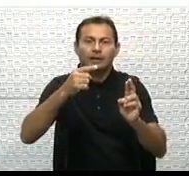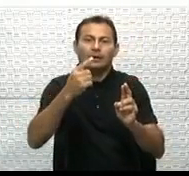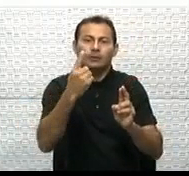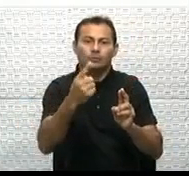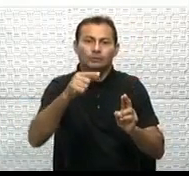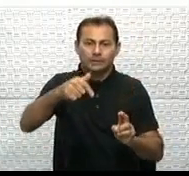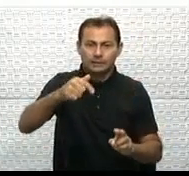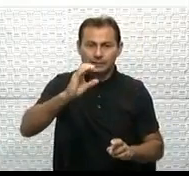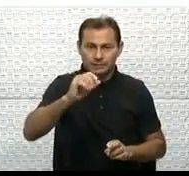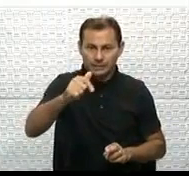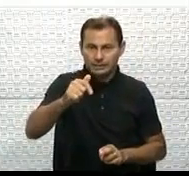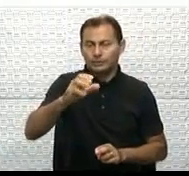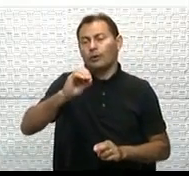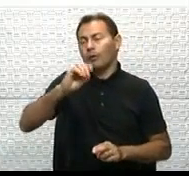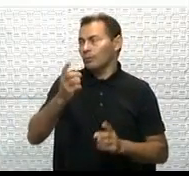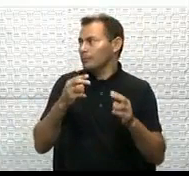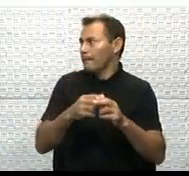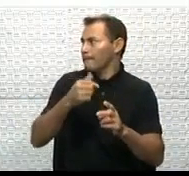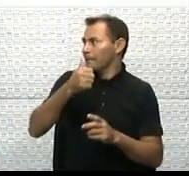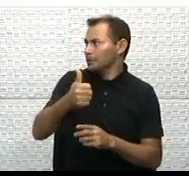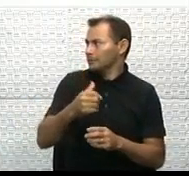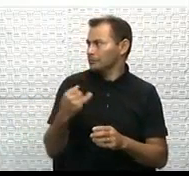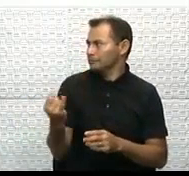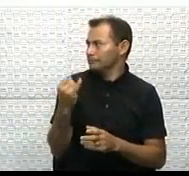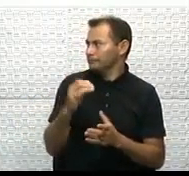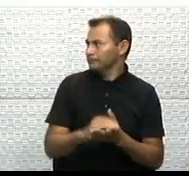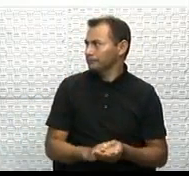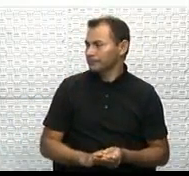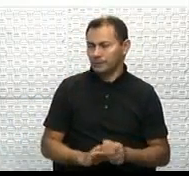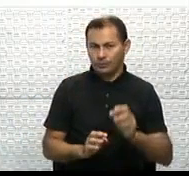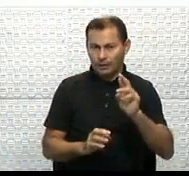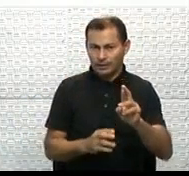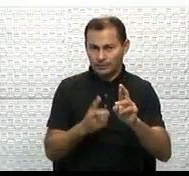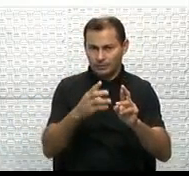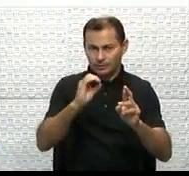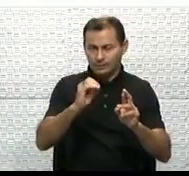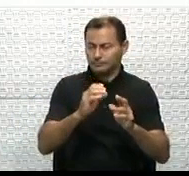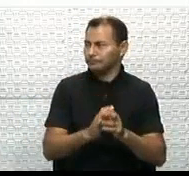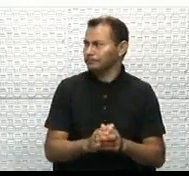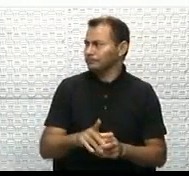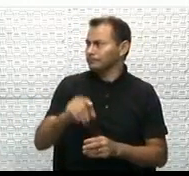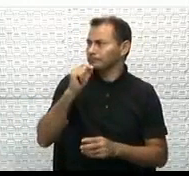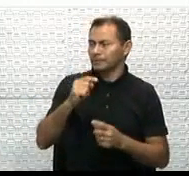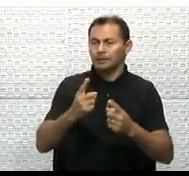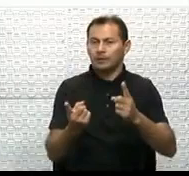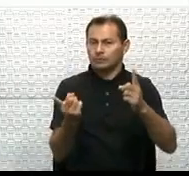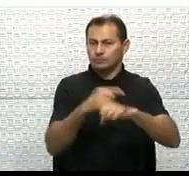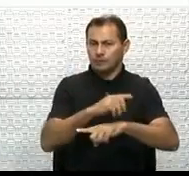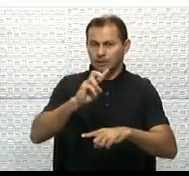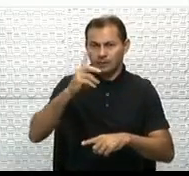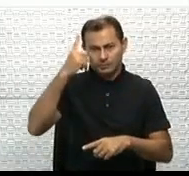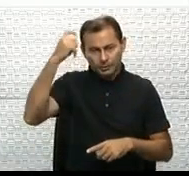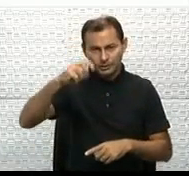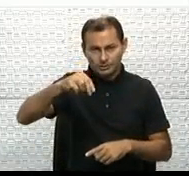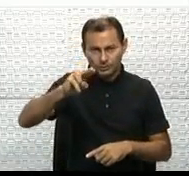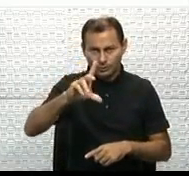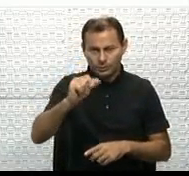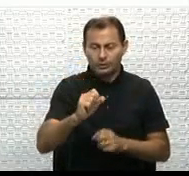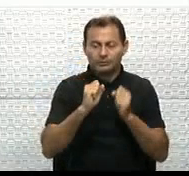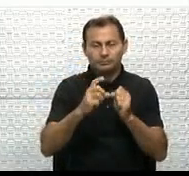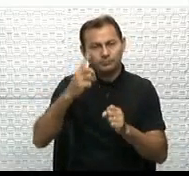0,707. Ou seja, correlação positiva significante. E aí a hipótese alternativa tem que contrariar a hipótese nula.